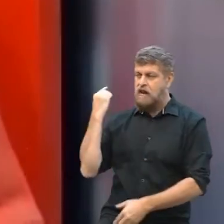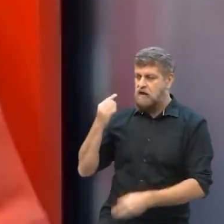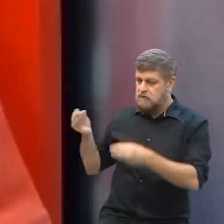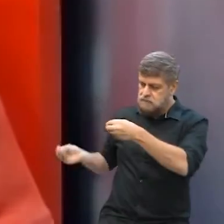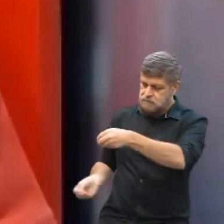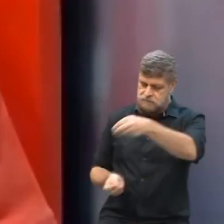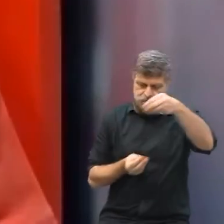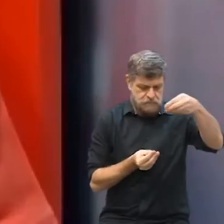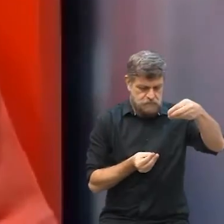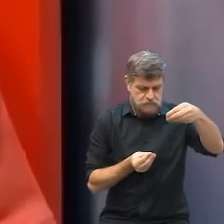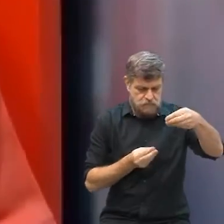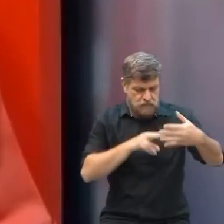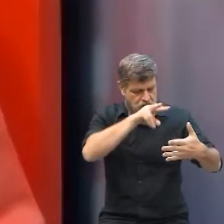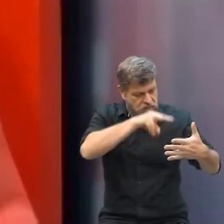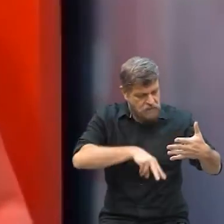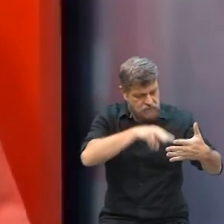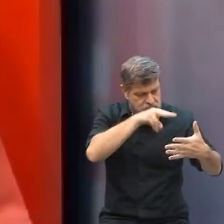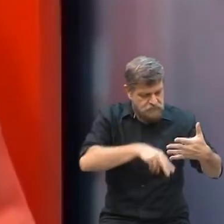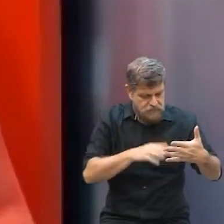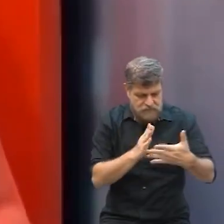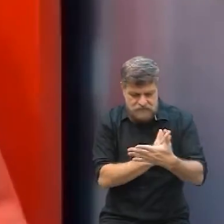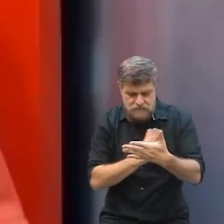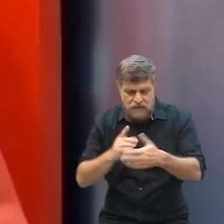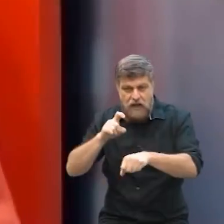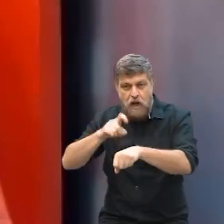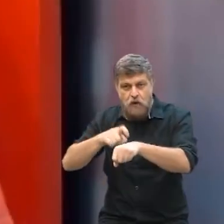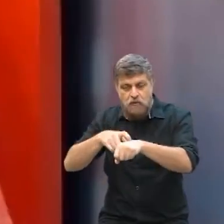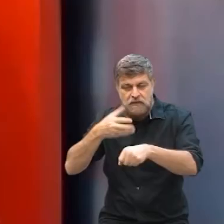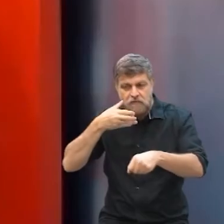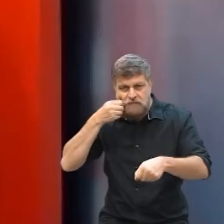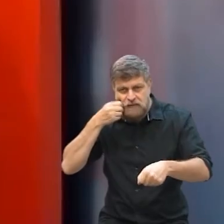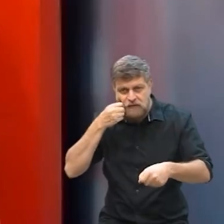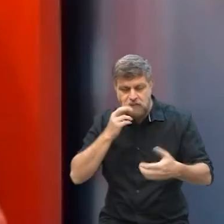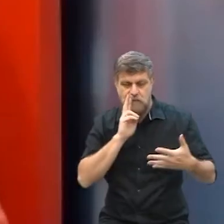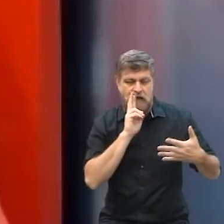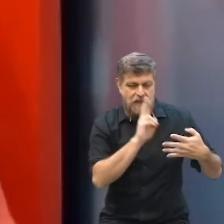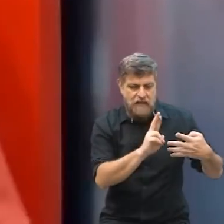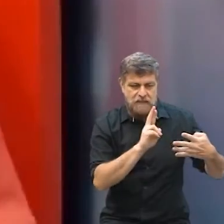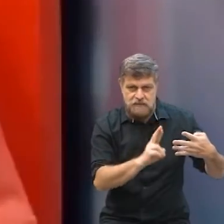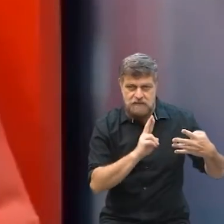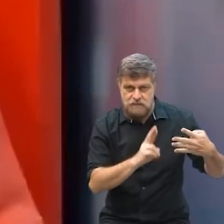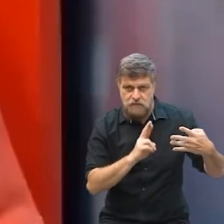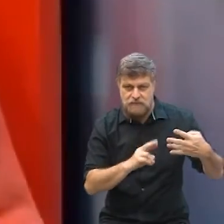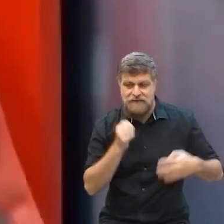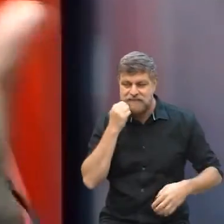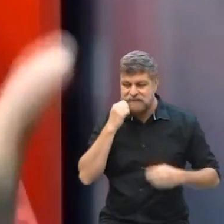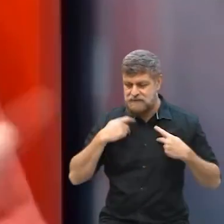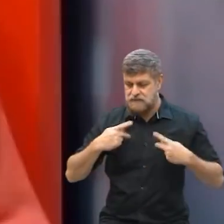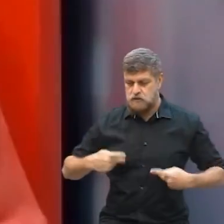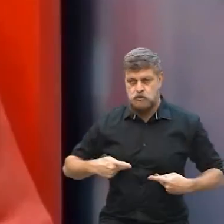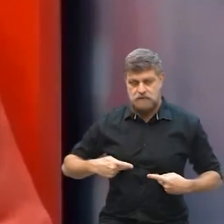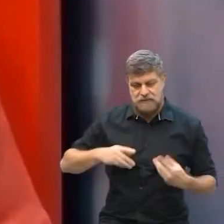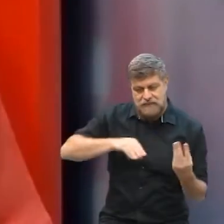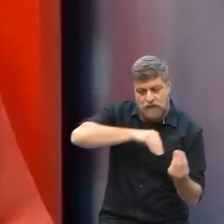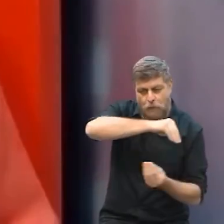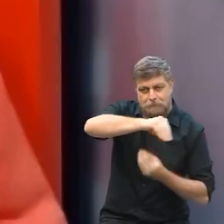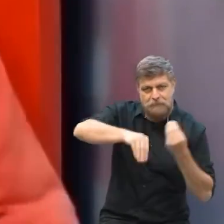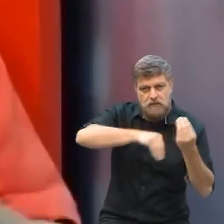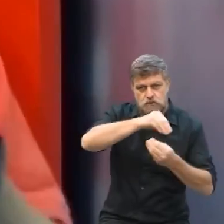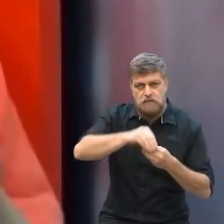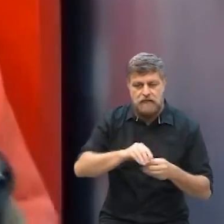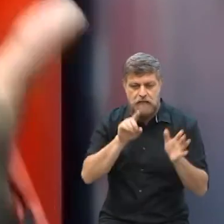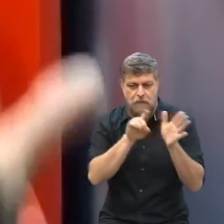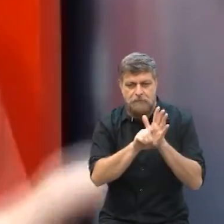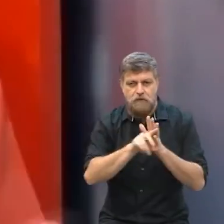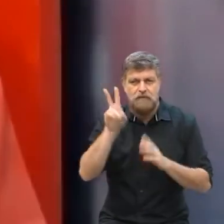ter um primeiro contato com essas provas, separar um tempo para fazer as questões de ciências humanas. Elas estão misturadas, as questões de